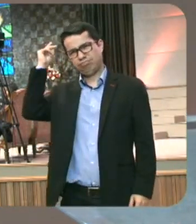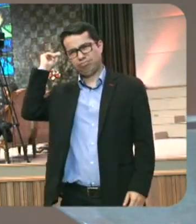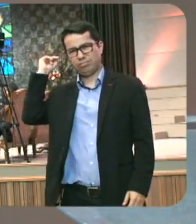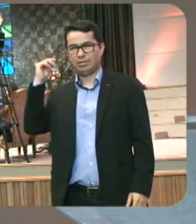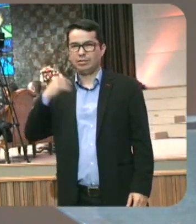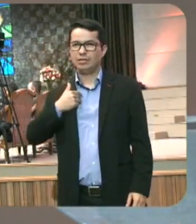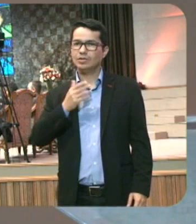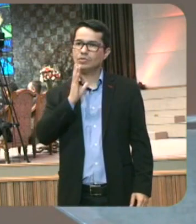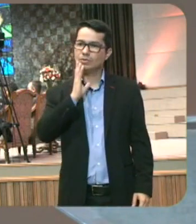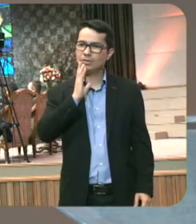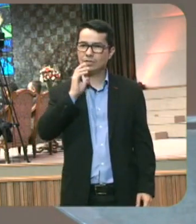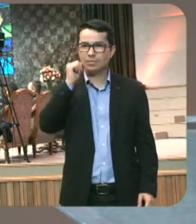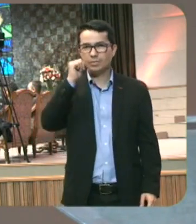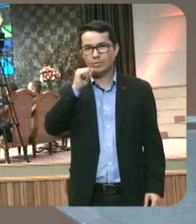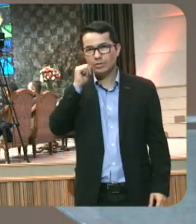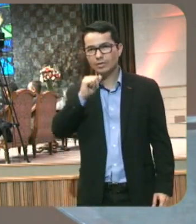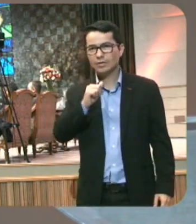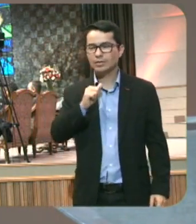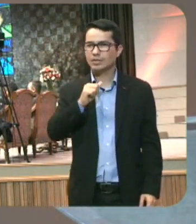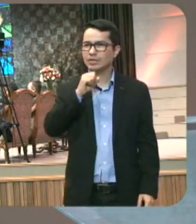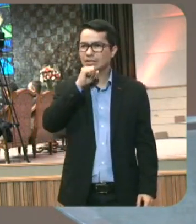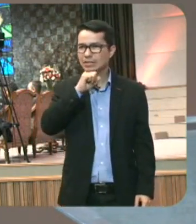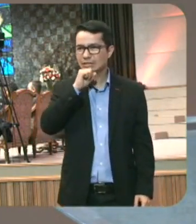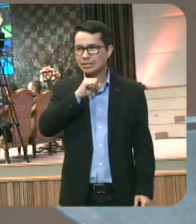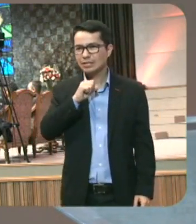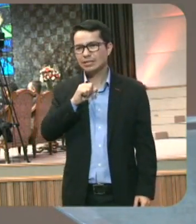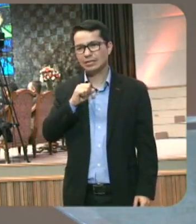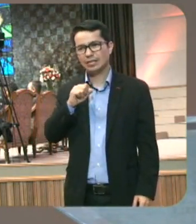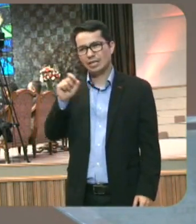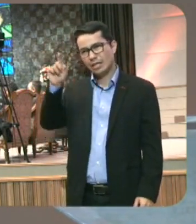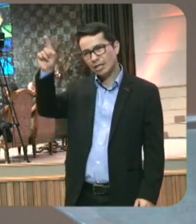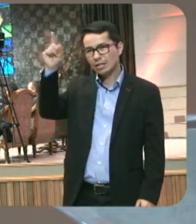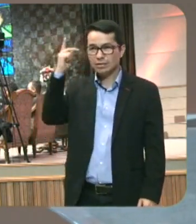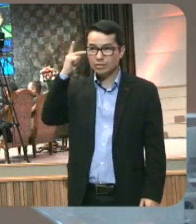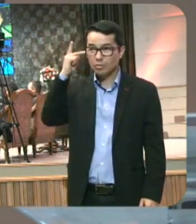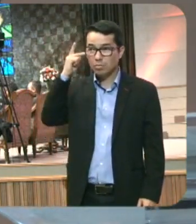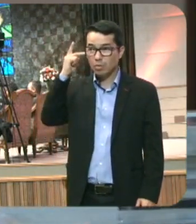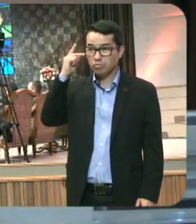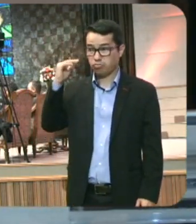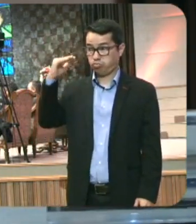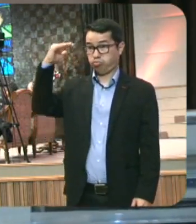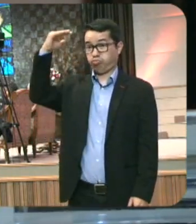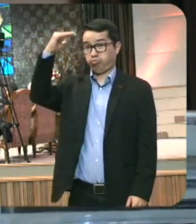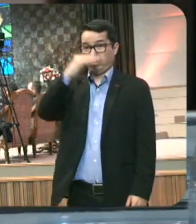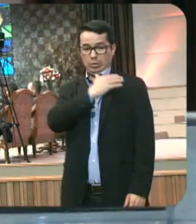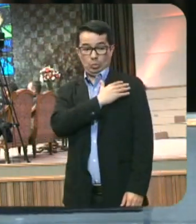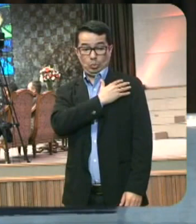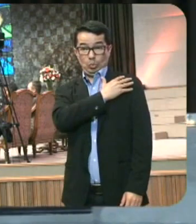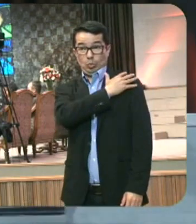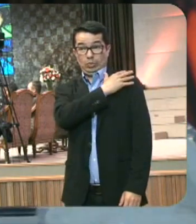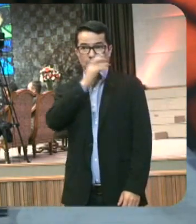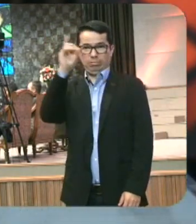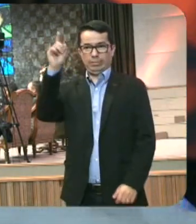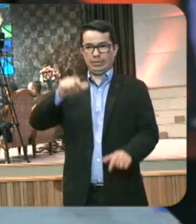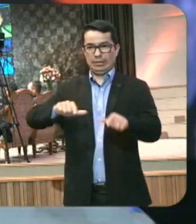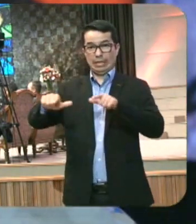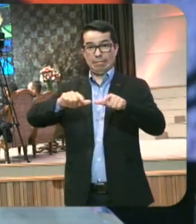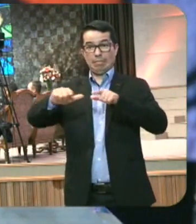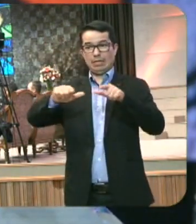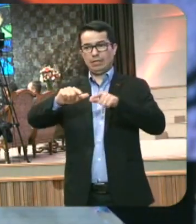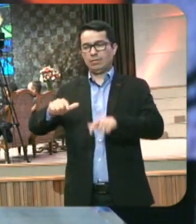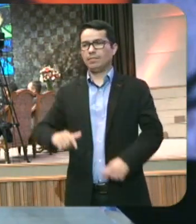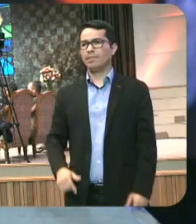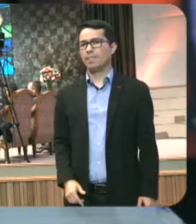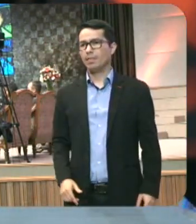uma senhora, trabalhava numa autarquia em São Paulo, e nessa autarquia começou a trabalhar